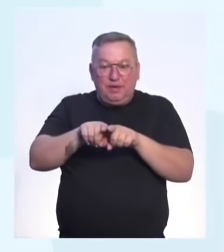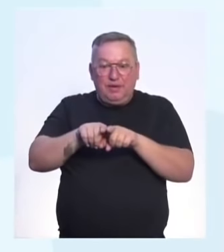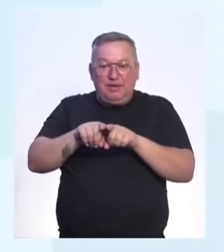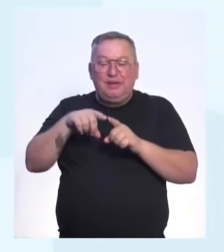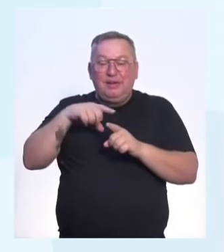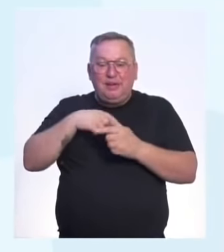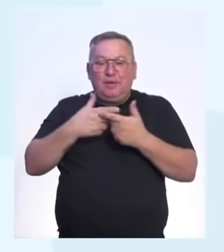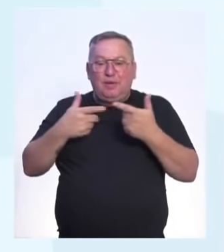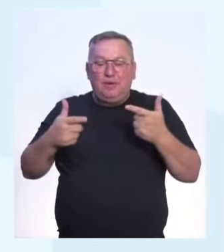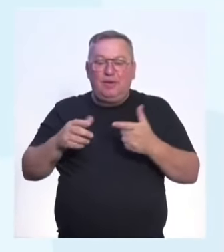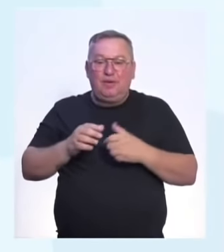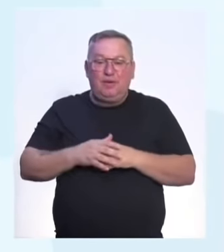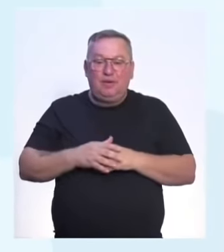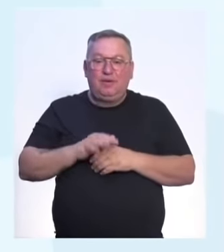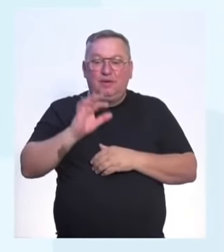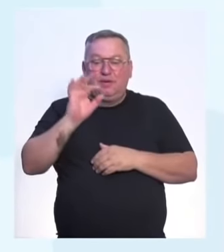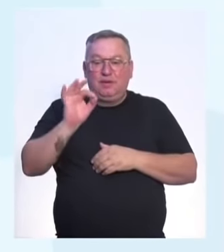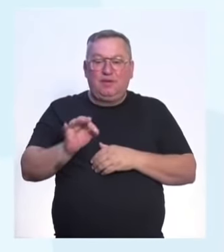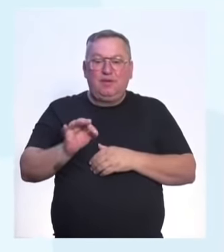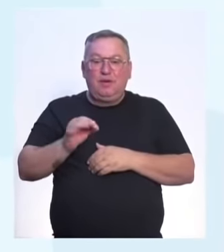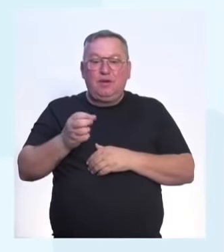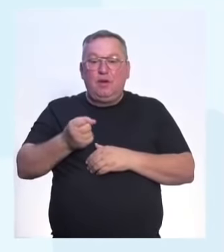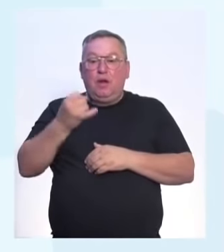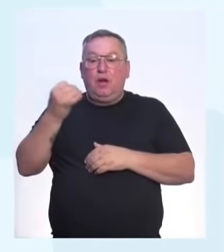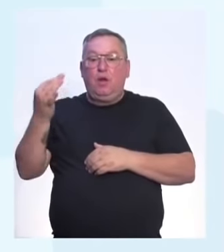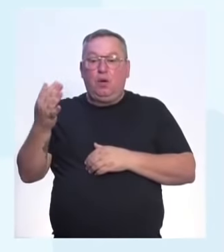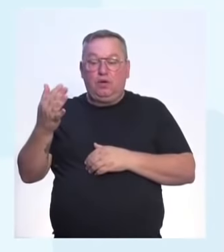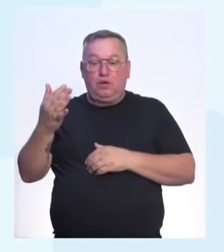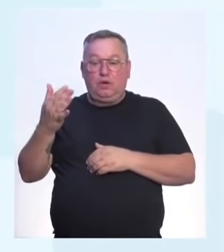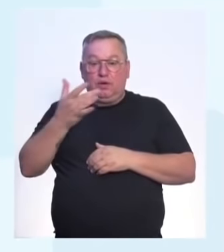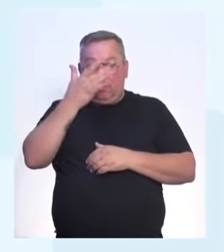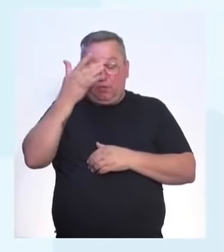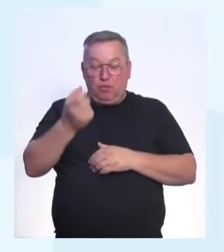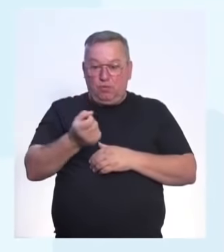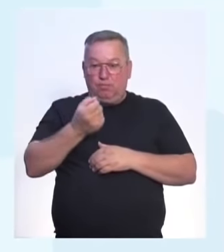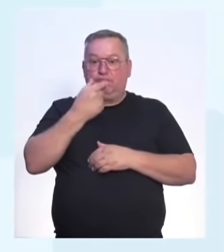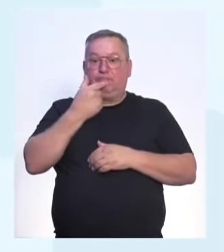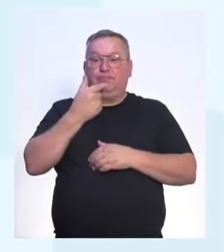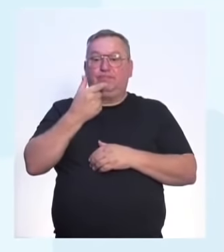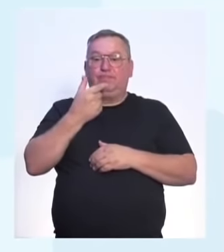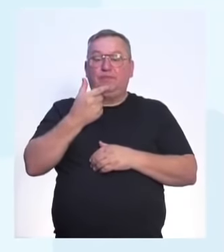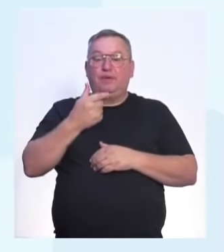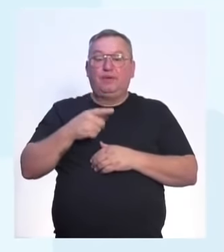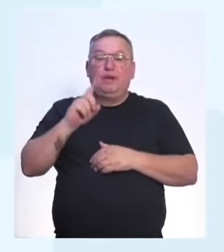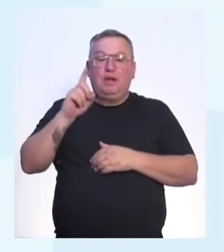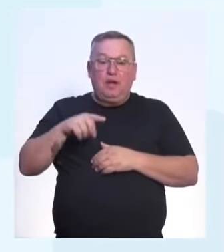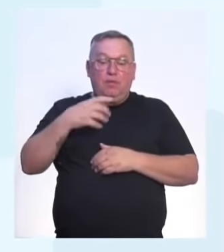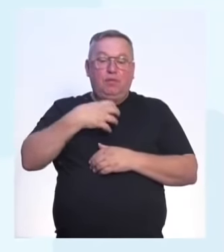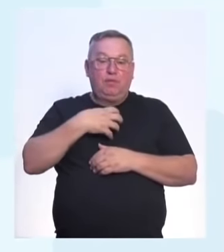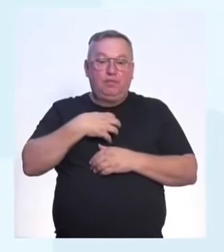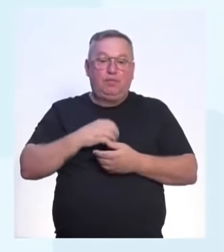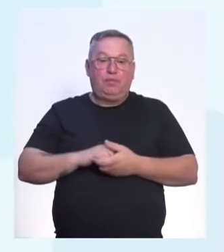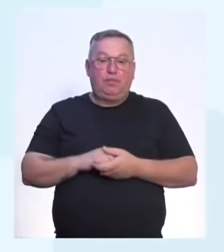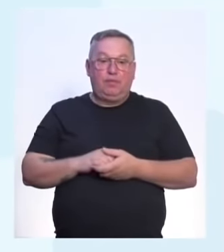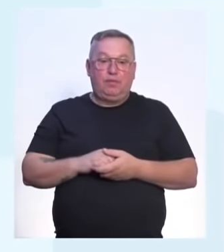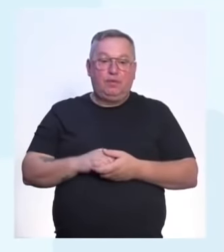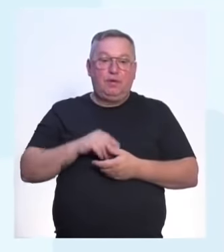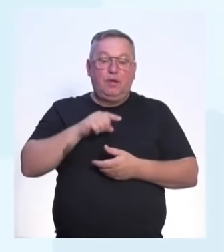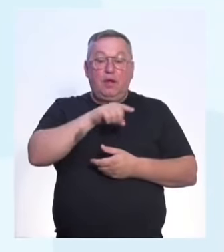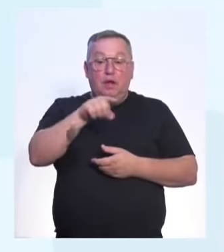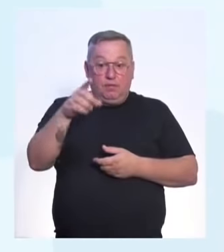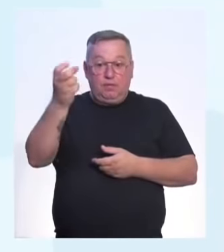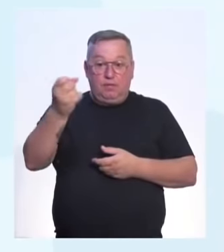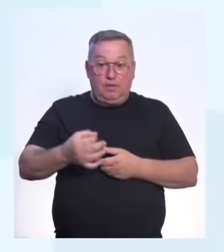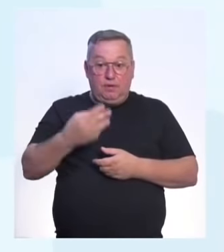aquela coisinha lá que mede certinho, aí a quantidade de remédio e a pessoa toma. Então, aquilo ali, por exemplo, é uma situação. Então, a gente quer que você